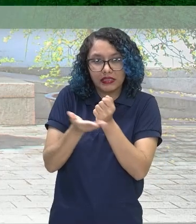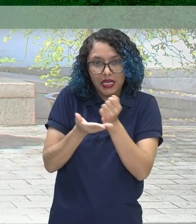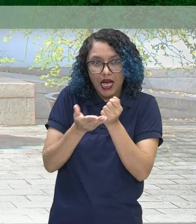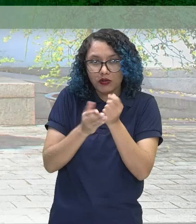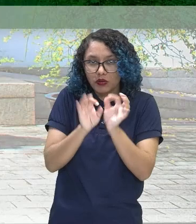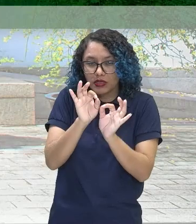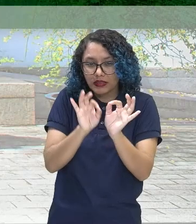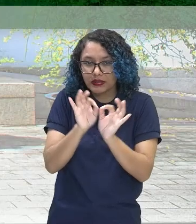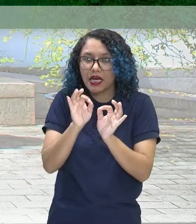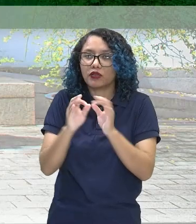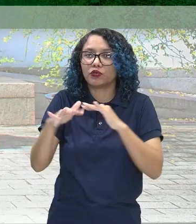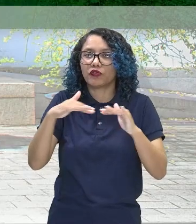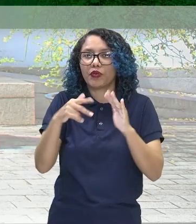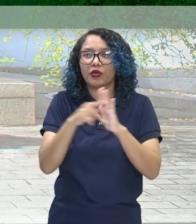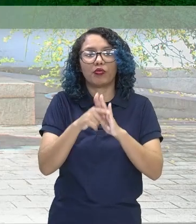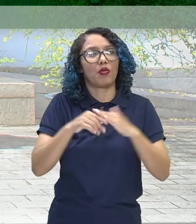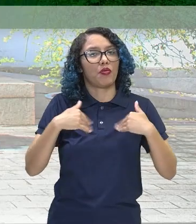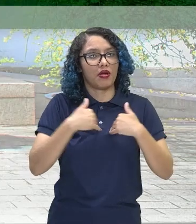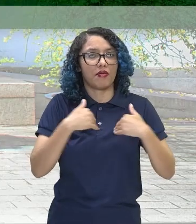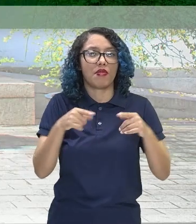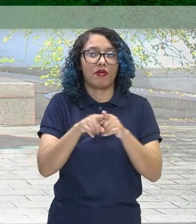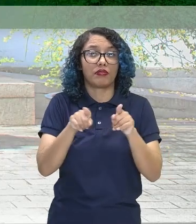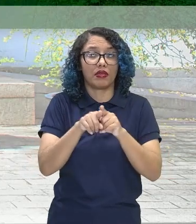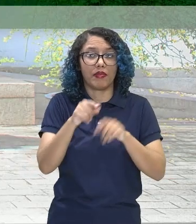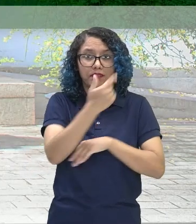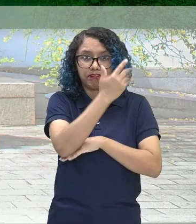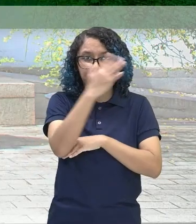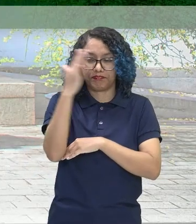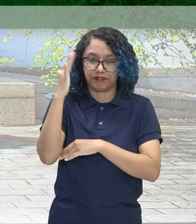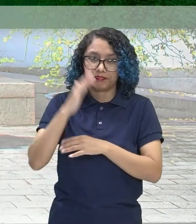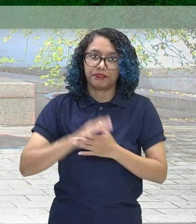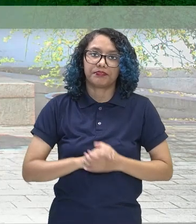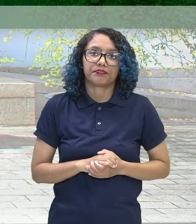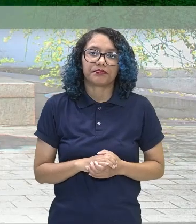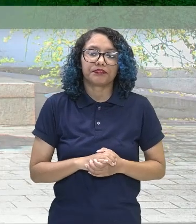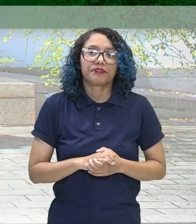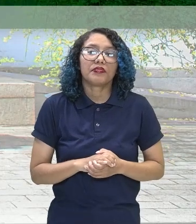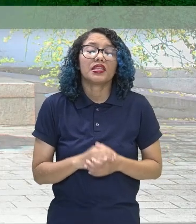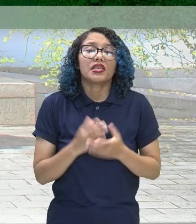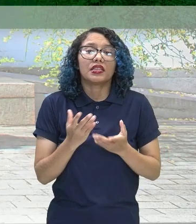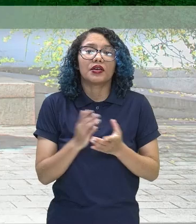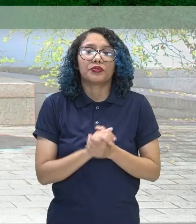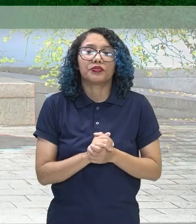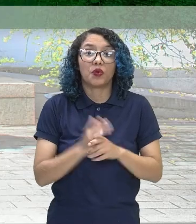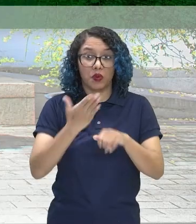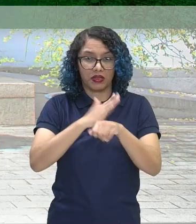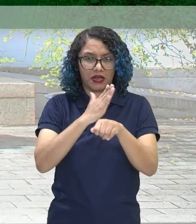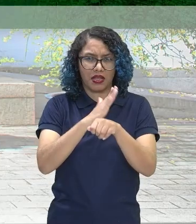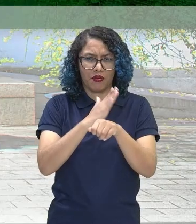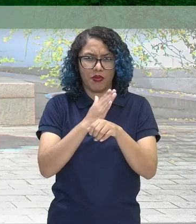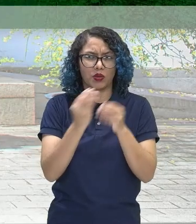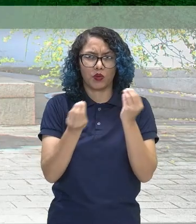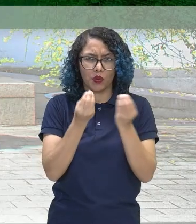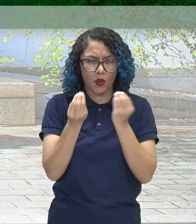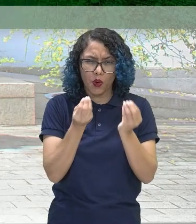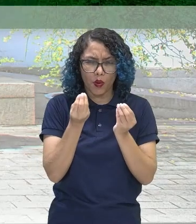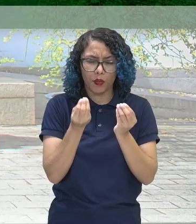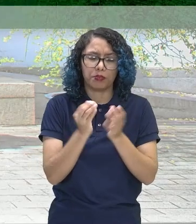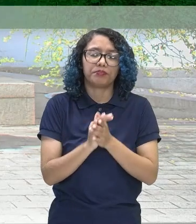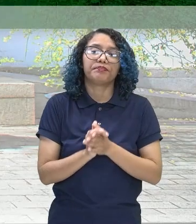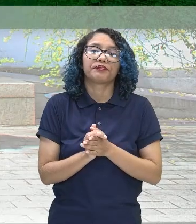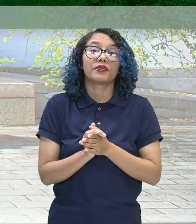da natureza. Prosseguindo, o treinamento do Kung Fu envolve exercícios